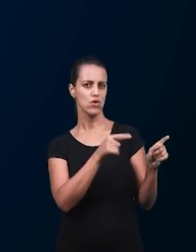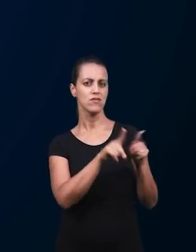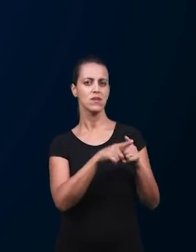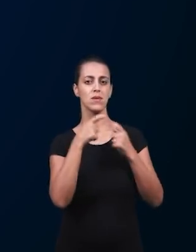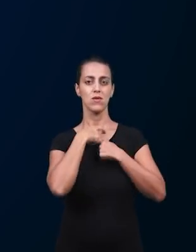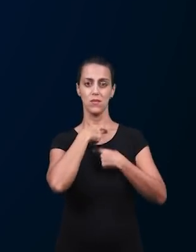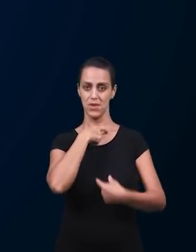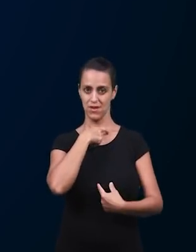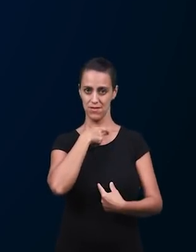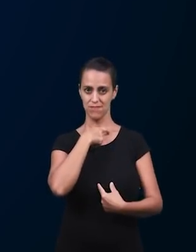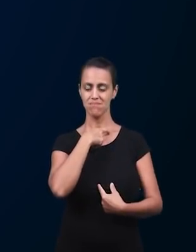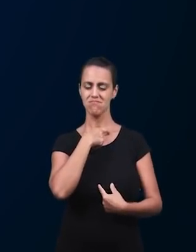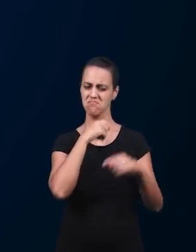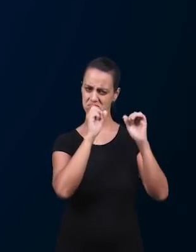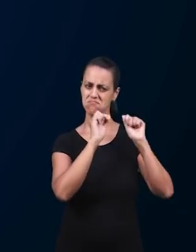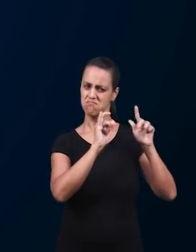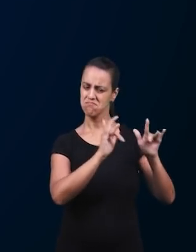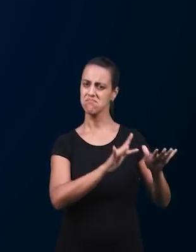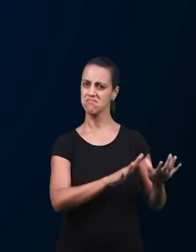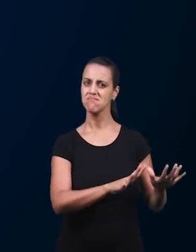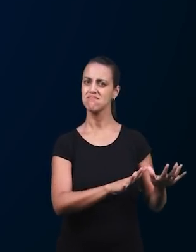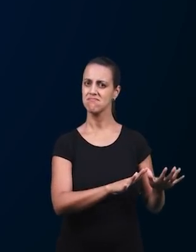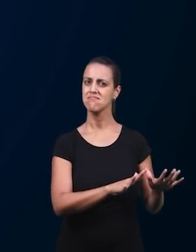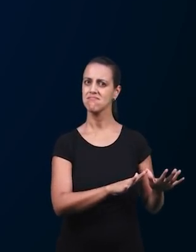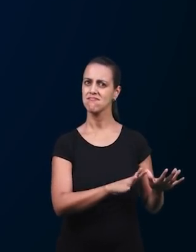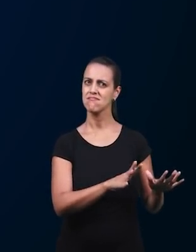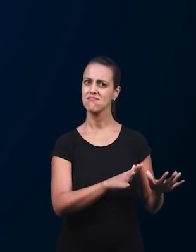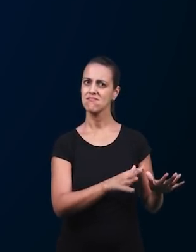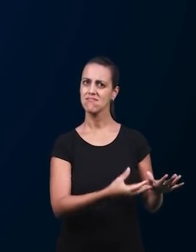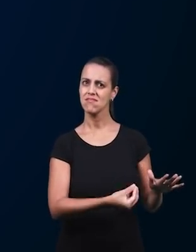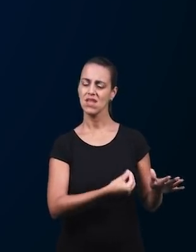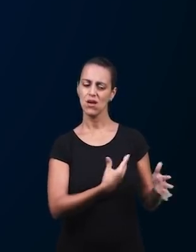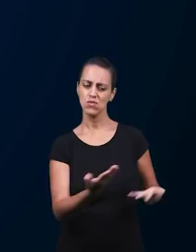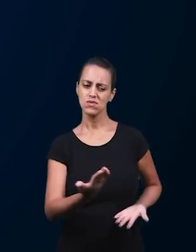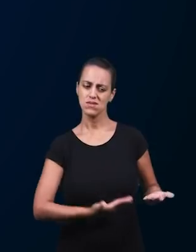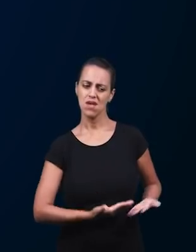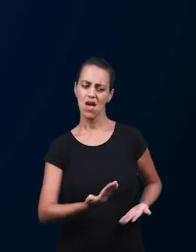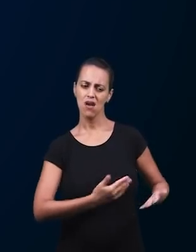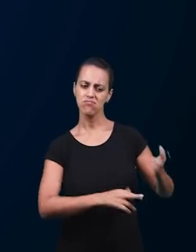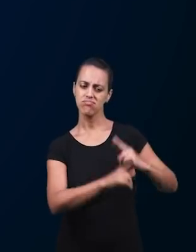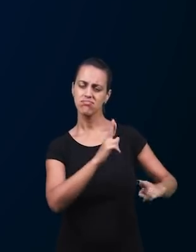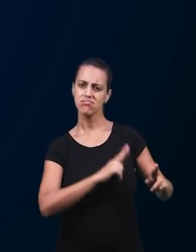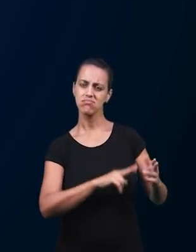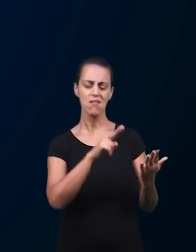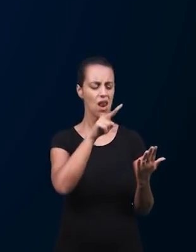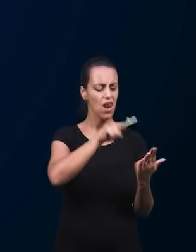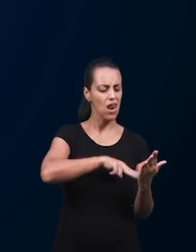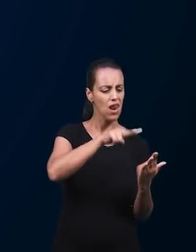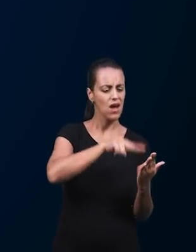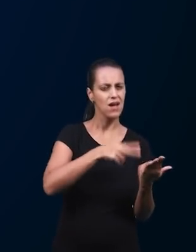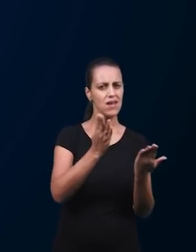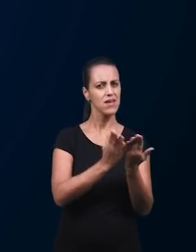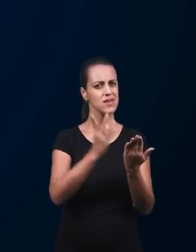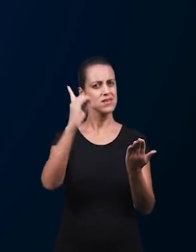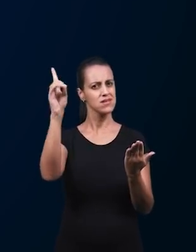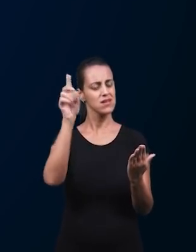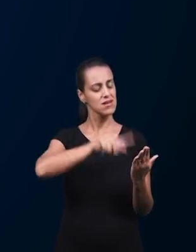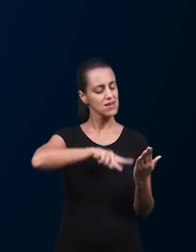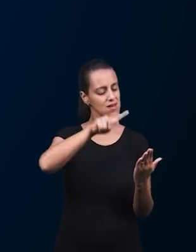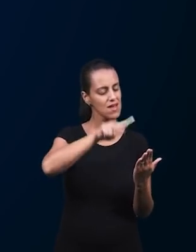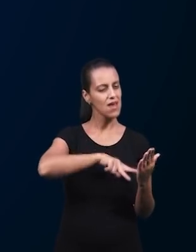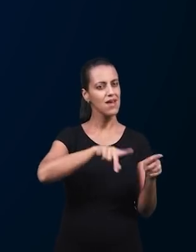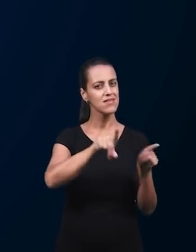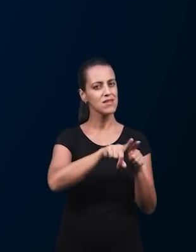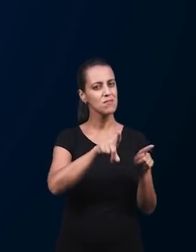com os obreiros. E tem sido uma grande bênção. Os irmãos estão participando, os irmãos estão lendo a palavra, os irmãos estão trazendo